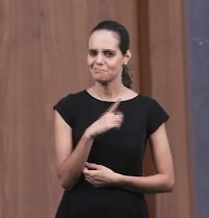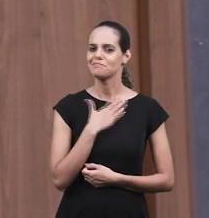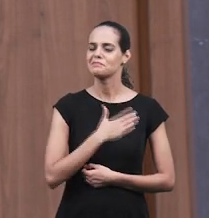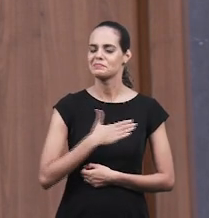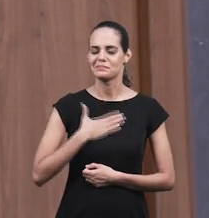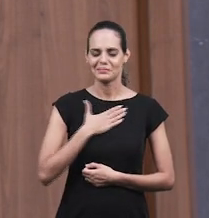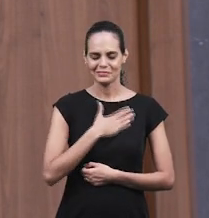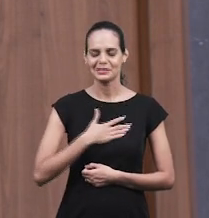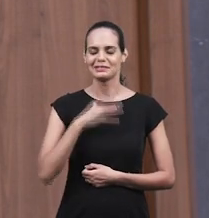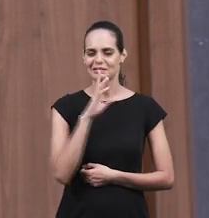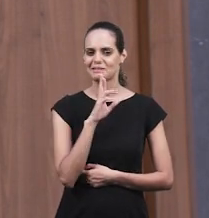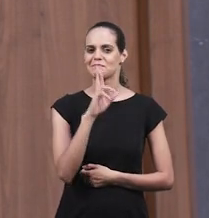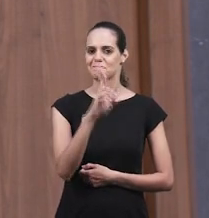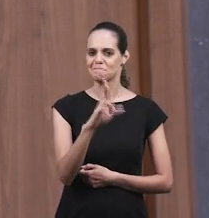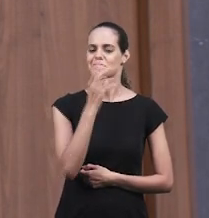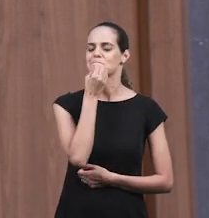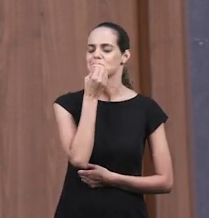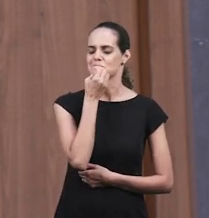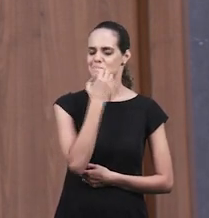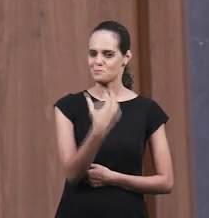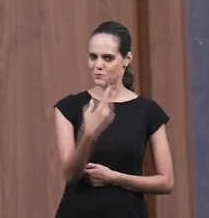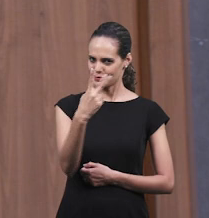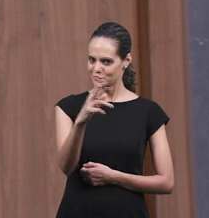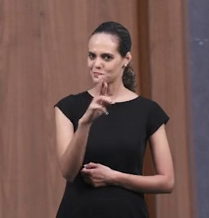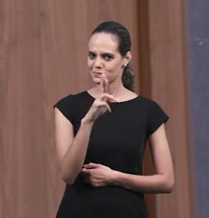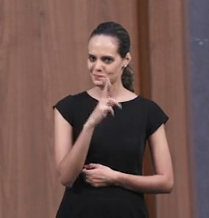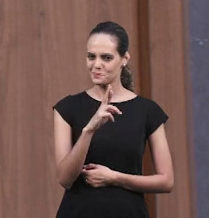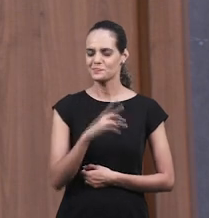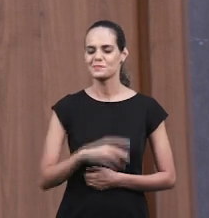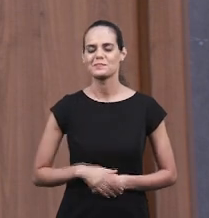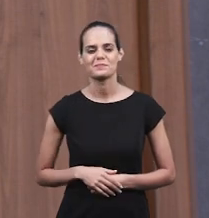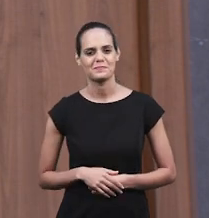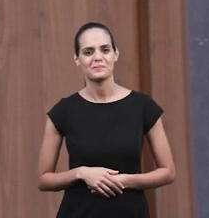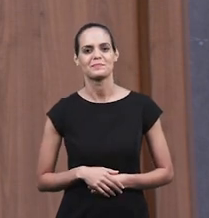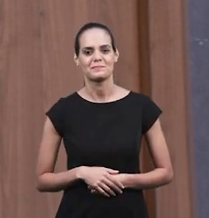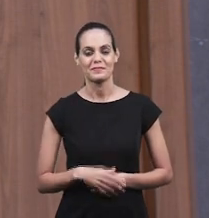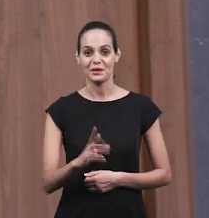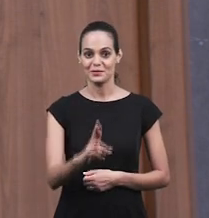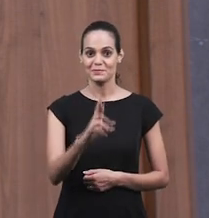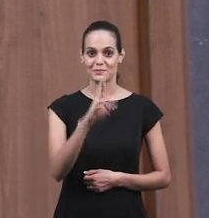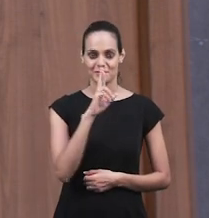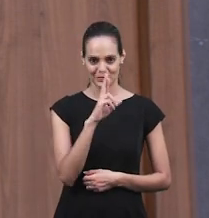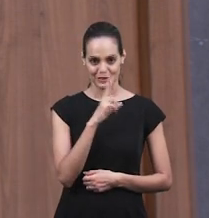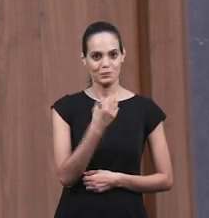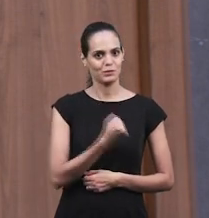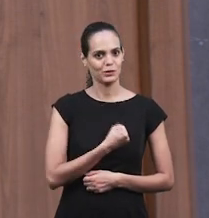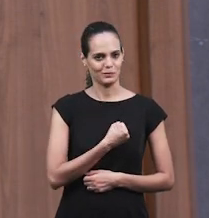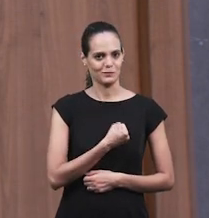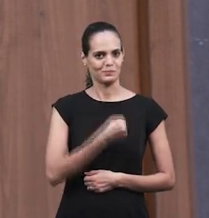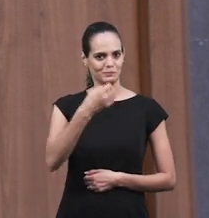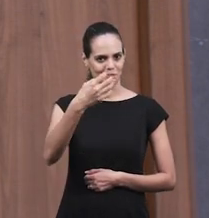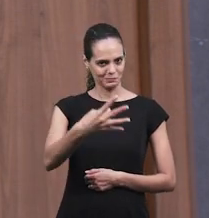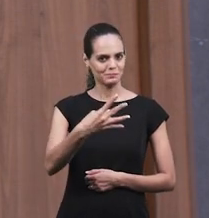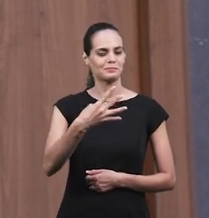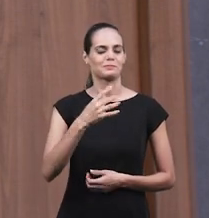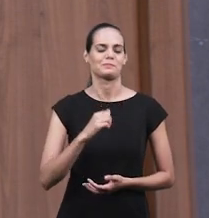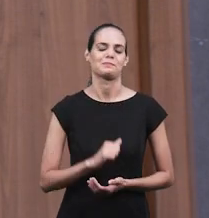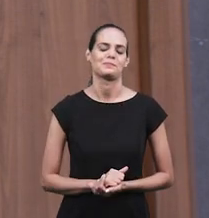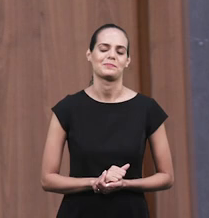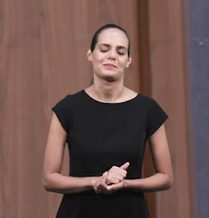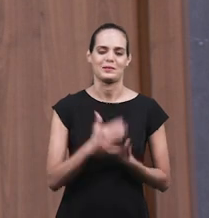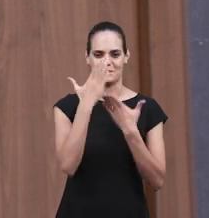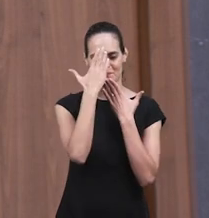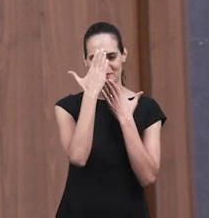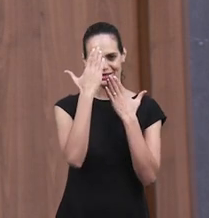hein? Eu gostei muito da sua resposta, muito segura, porque você respondeu ali muito bem a pergunta número